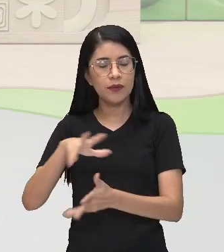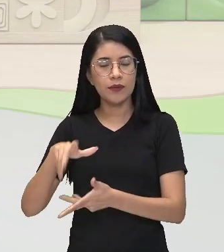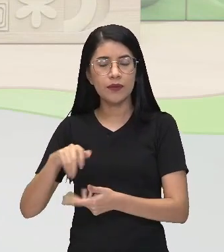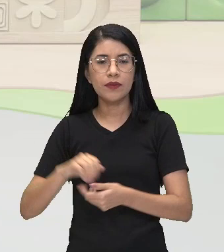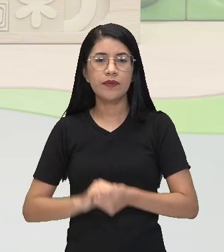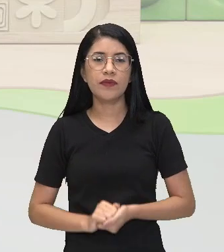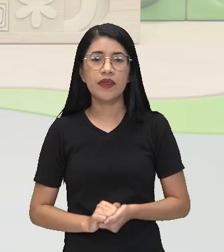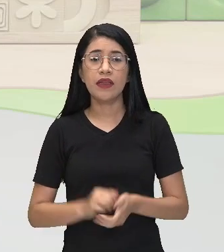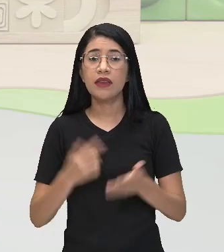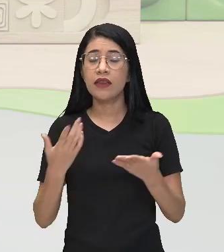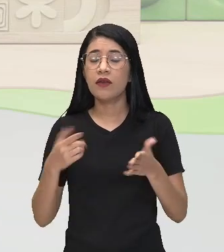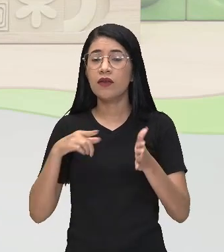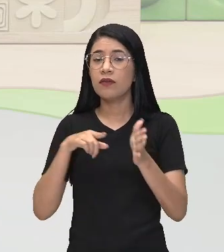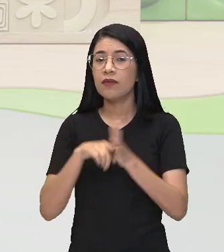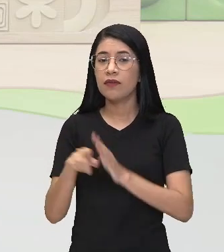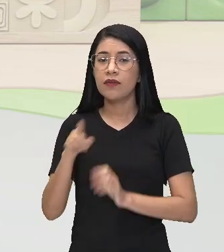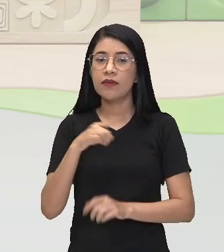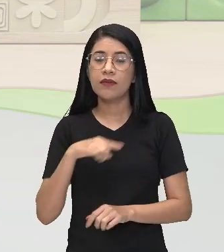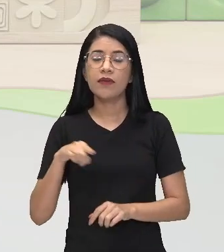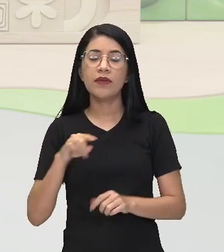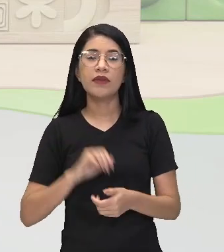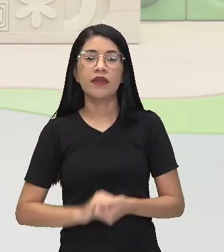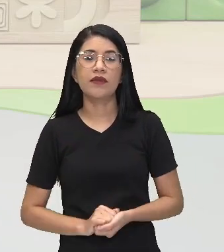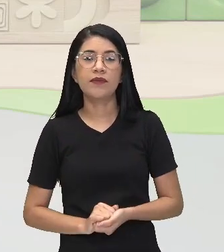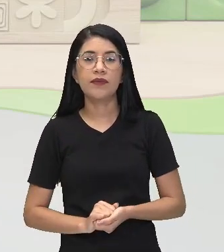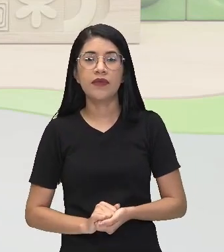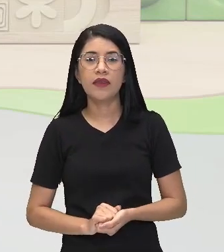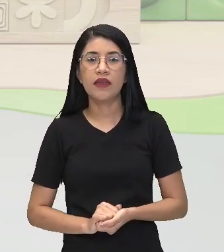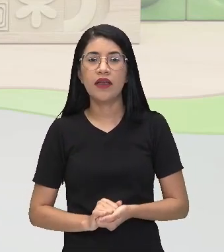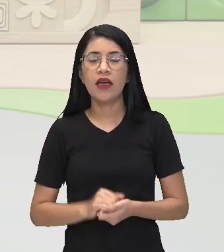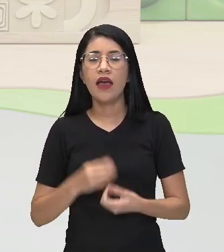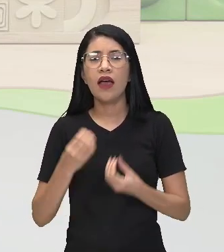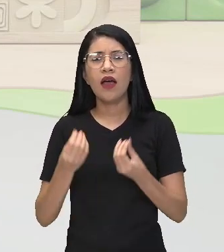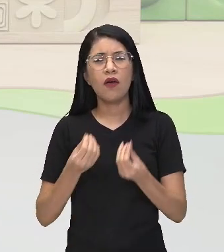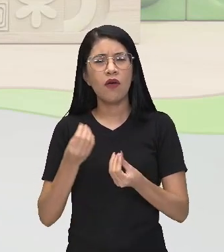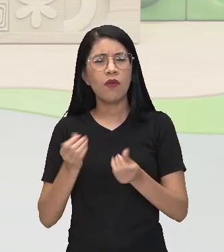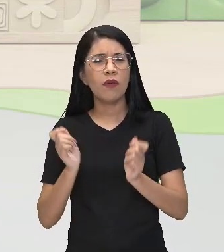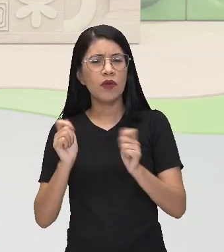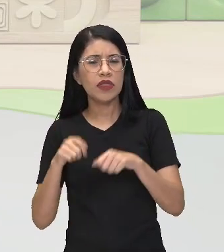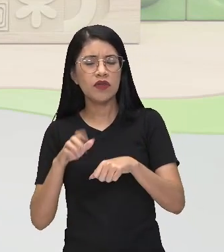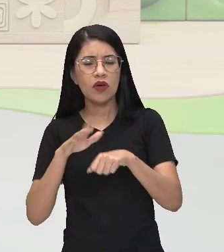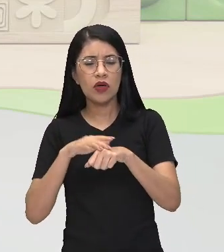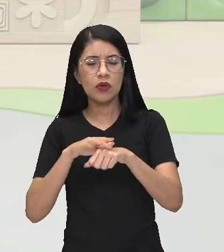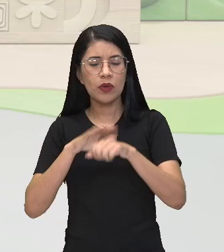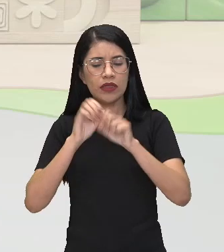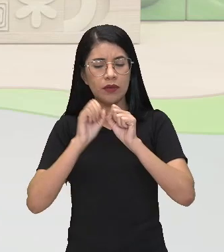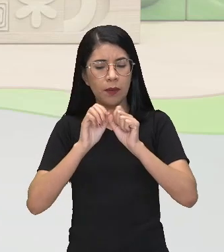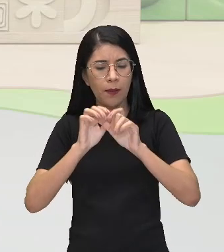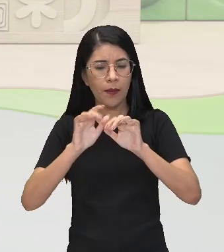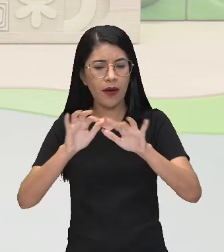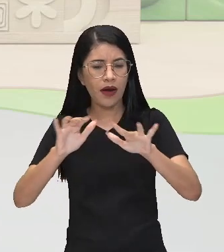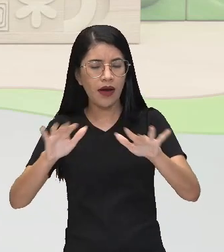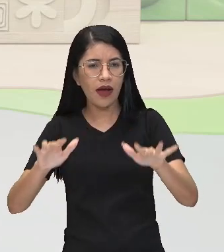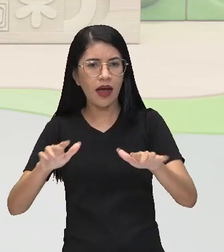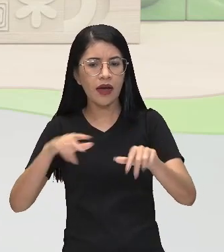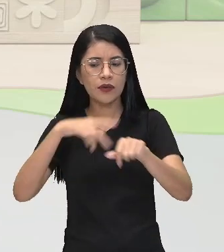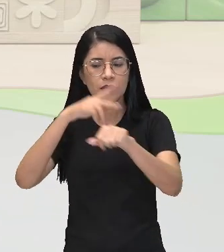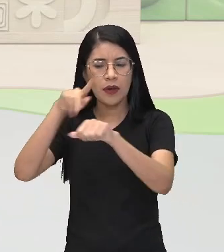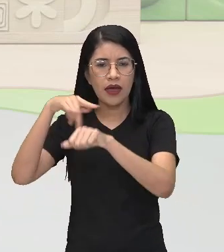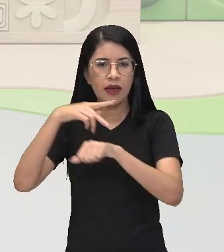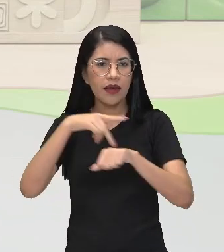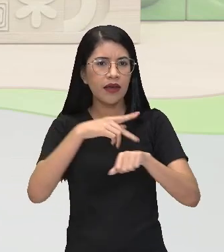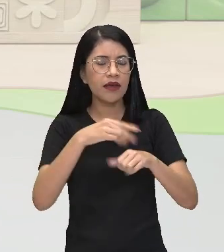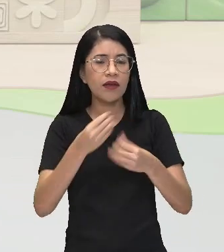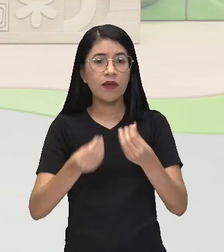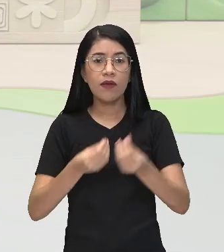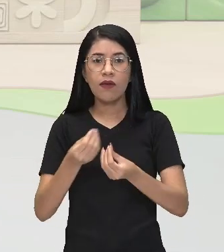pergunta para vocês: como se espalham, né, as doenças entre os países? São várias